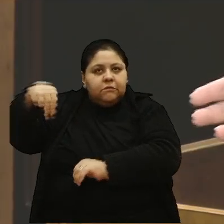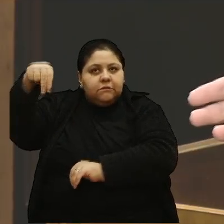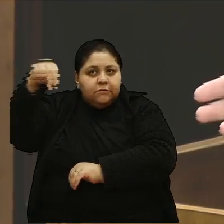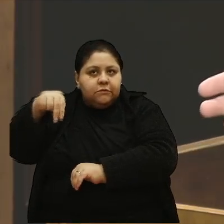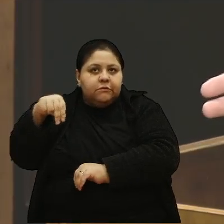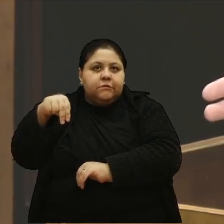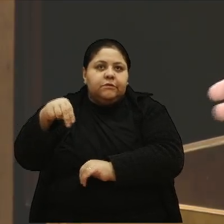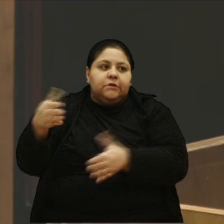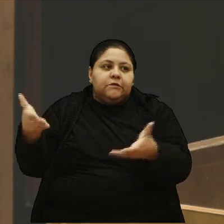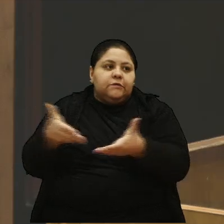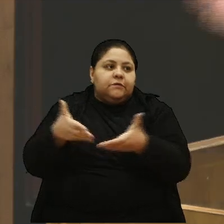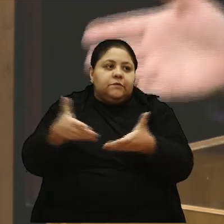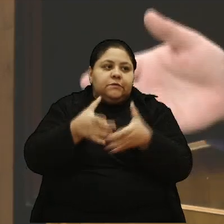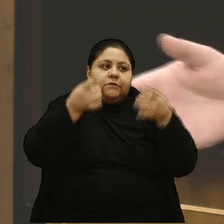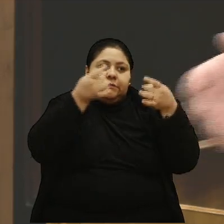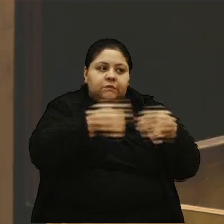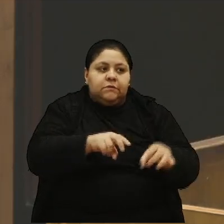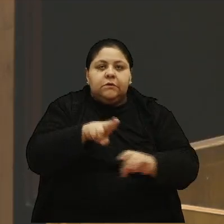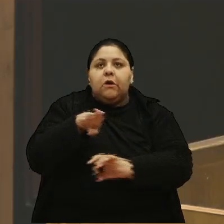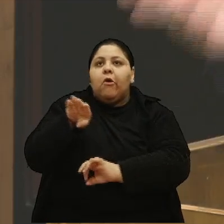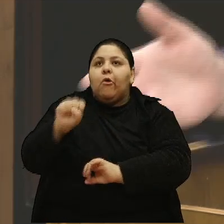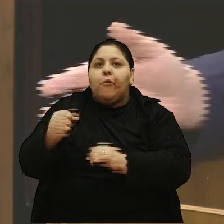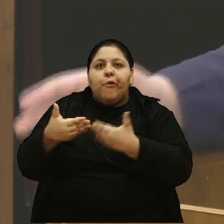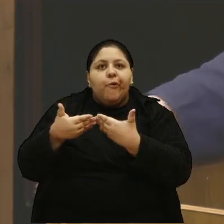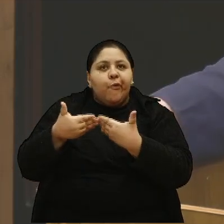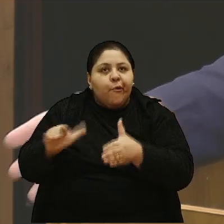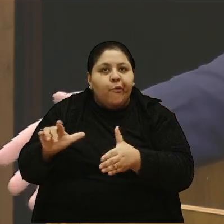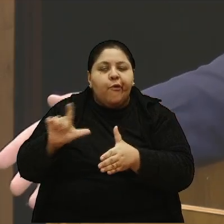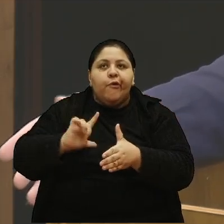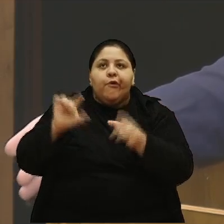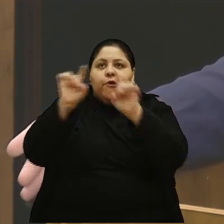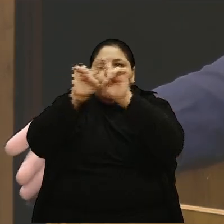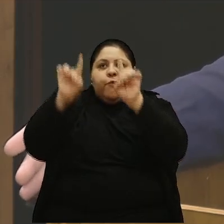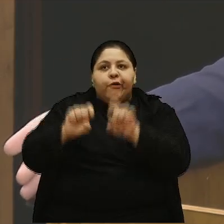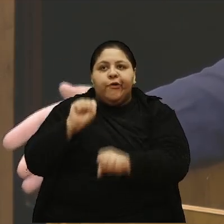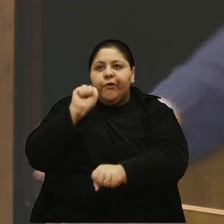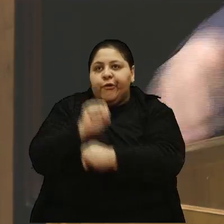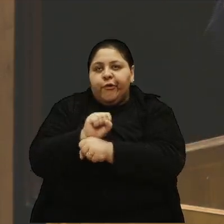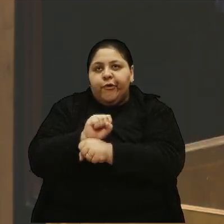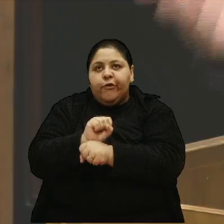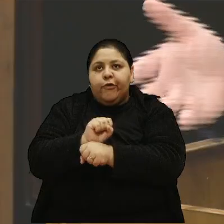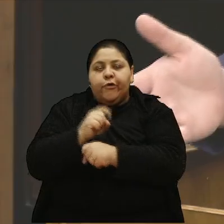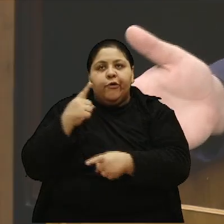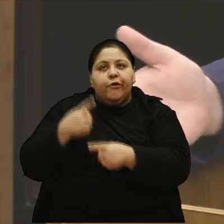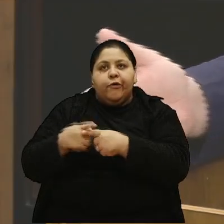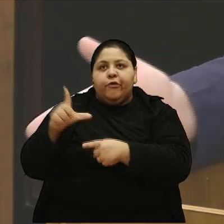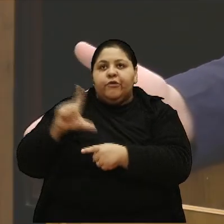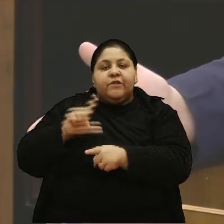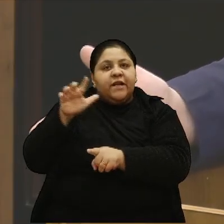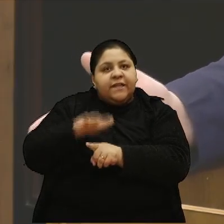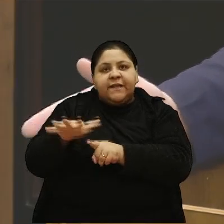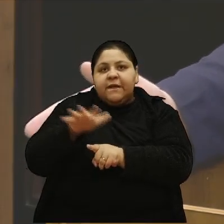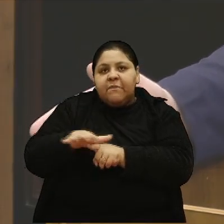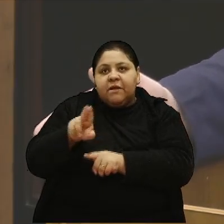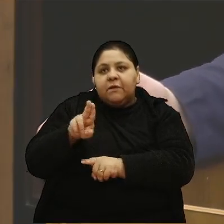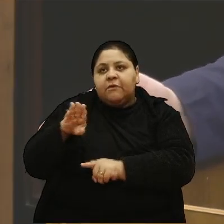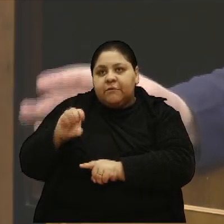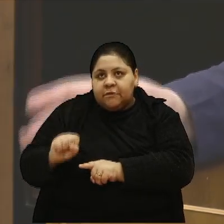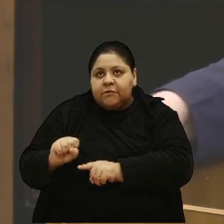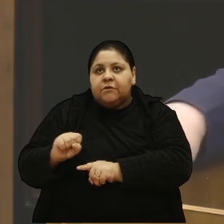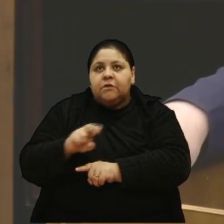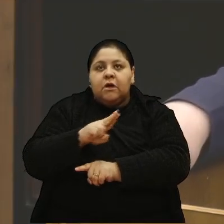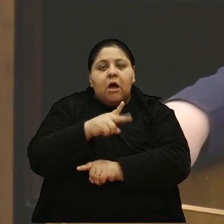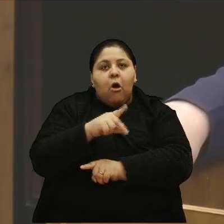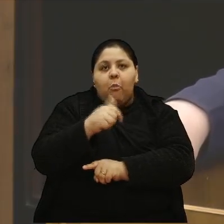moscas, muitas vezes. Está a UBS aberta, tem servidor lá parado, não porque quer ficar parado, é porque não tem demanda na UBS, e a UPA